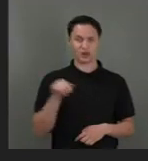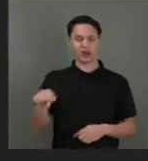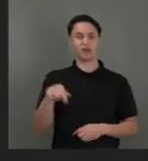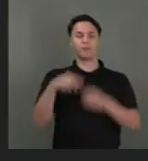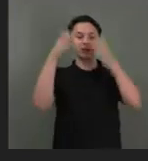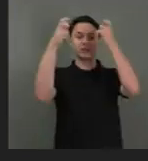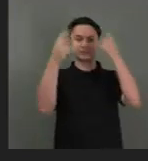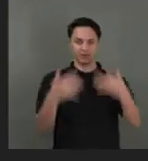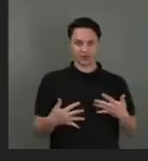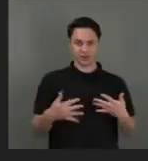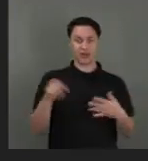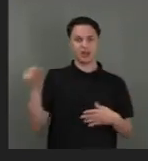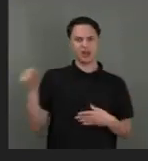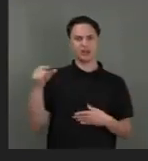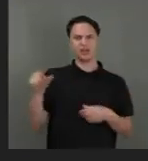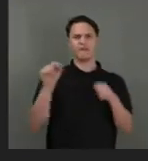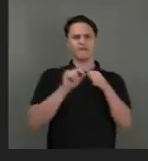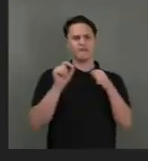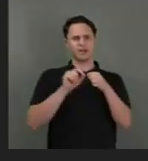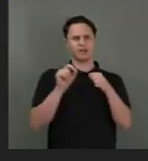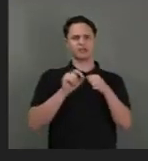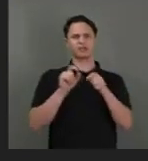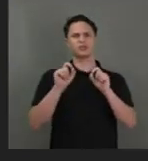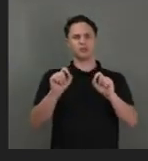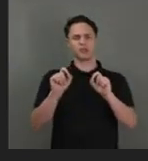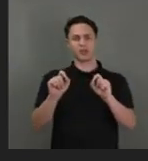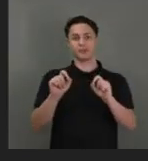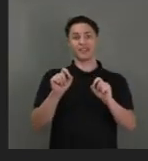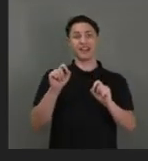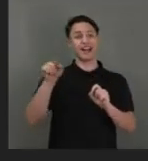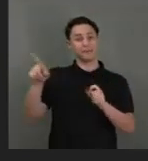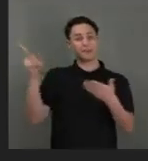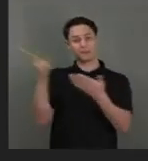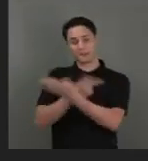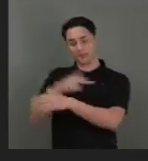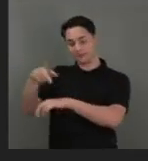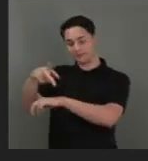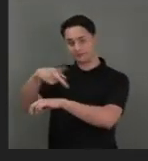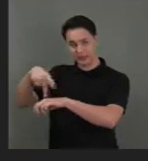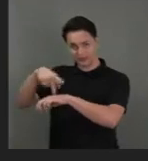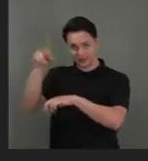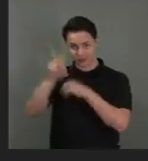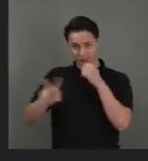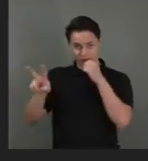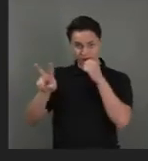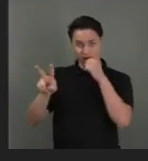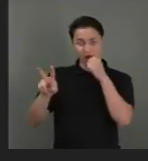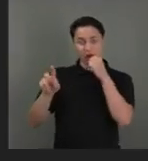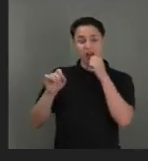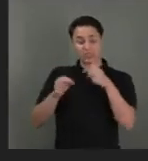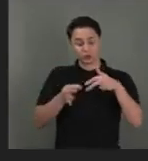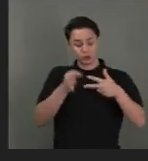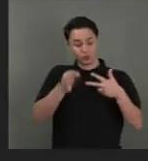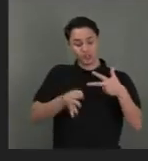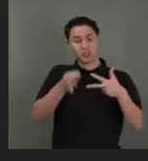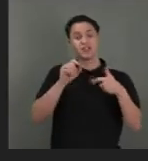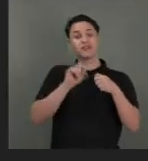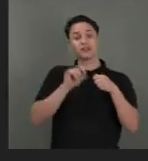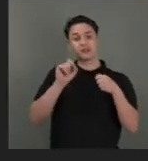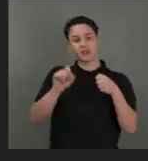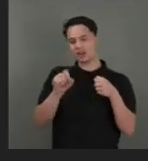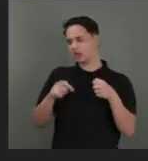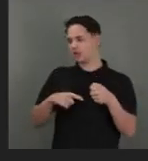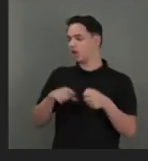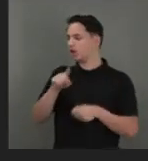Ela, além de ter sido inabilitada pela Justiça para disputar as eleições em seu país por 15 anos,